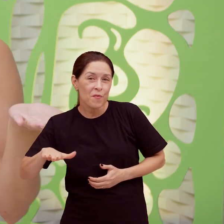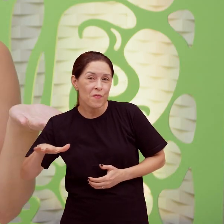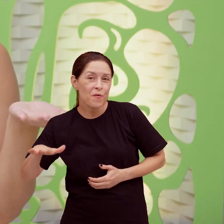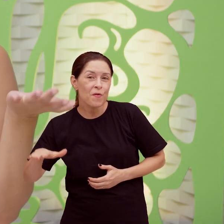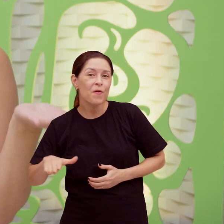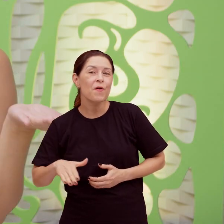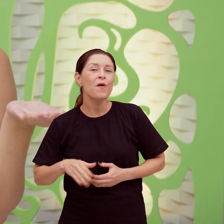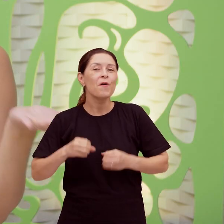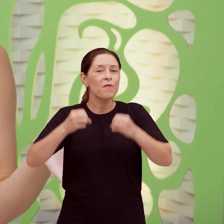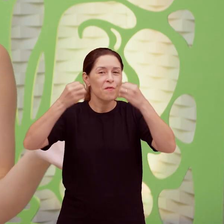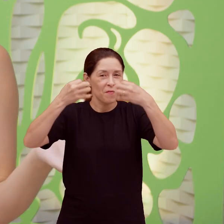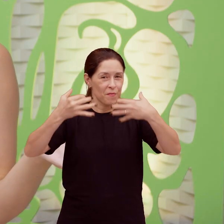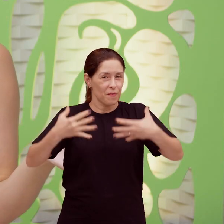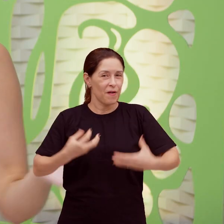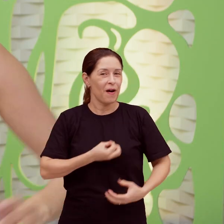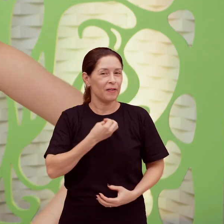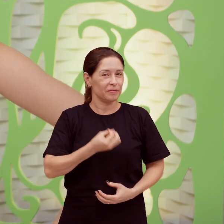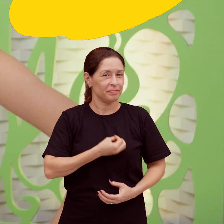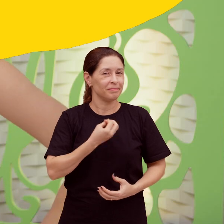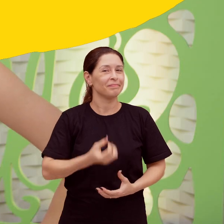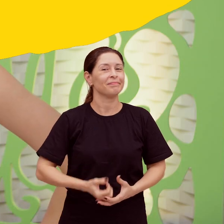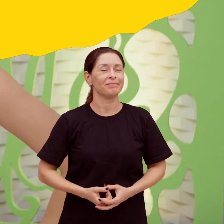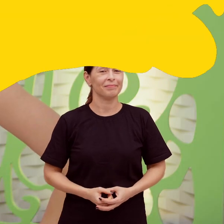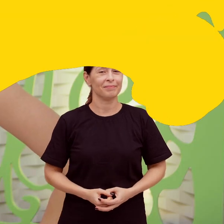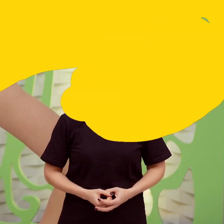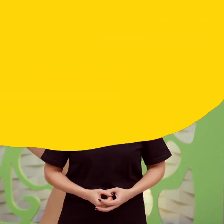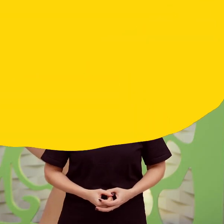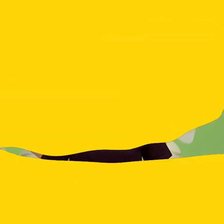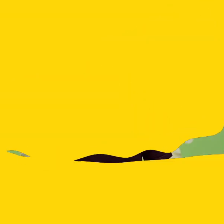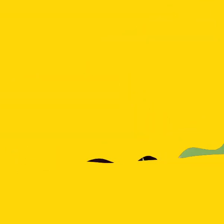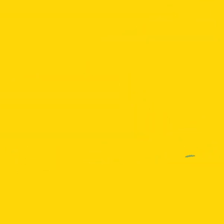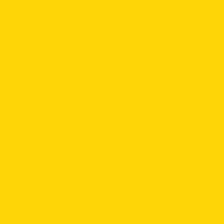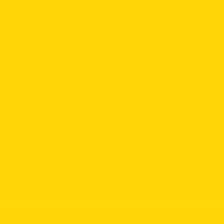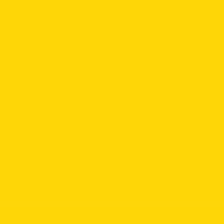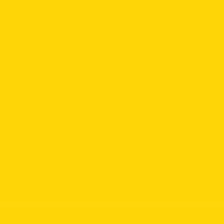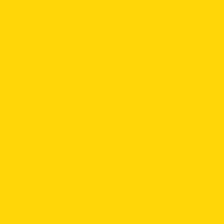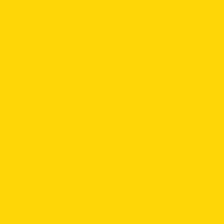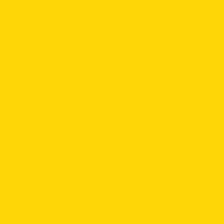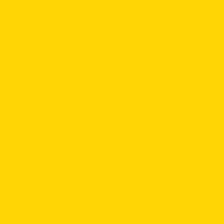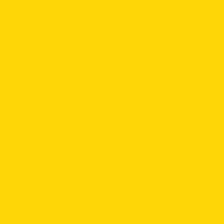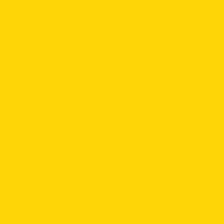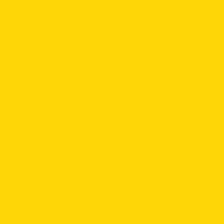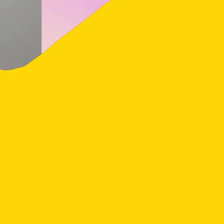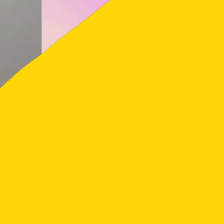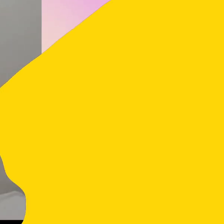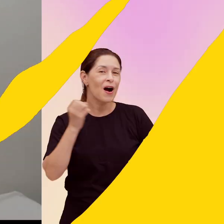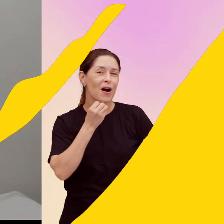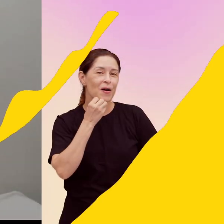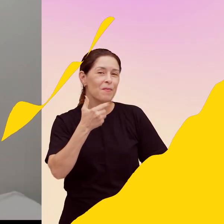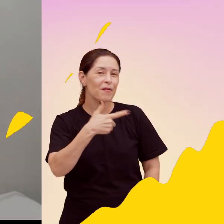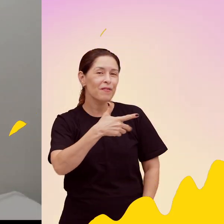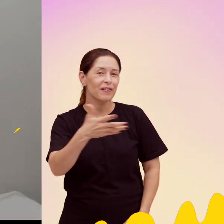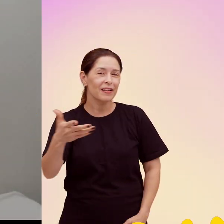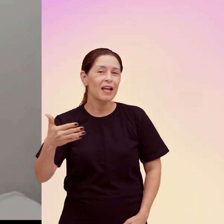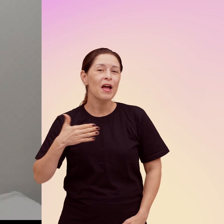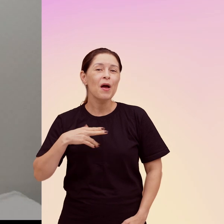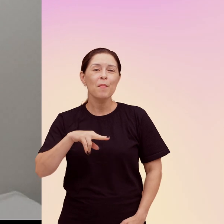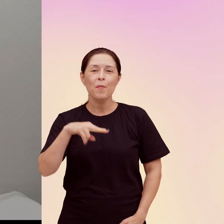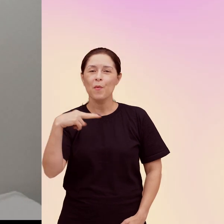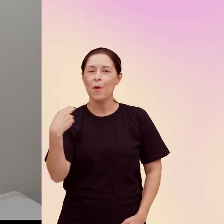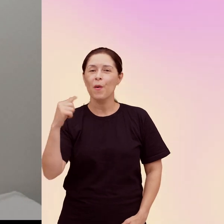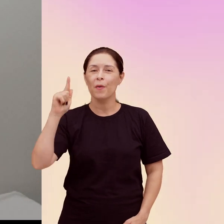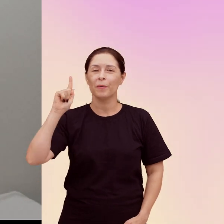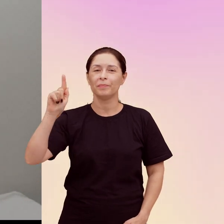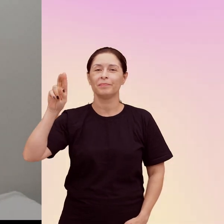sobre quem é o herói da vida dele. Vamos dar uma olhadinha? Oi gente, tudo bem com vocês? Meu nome é